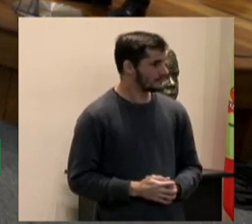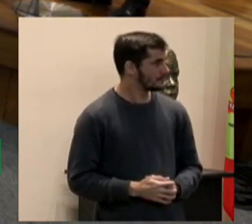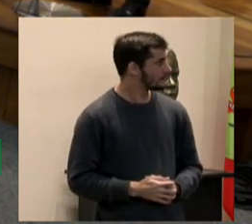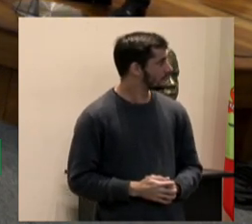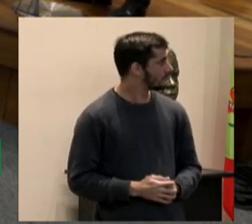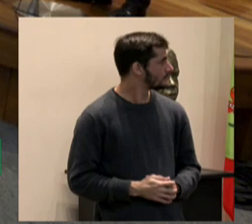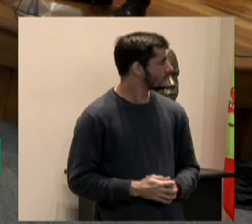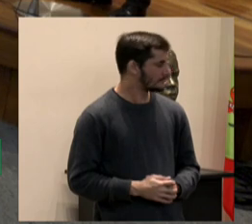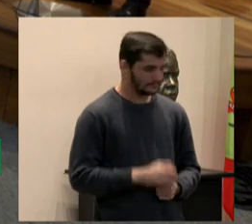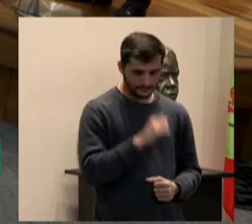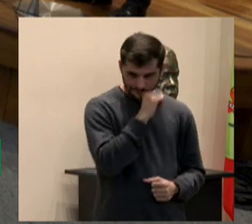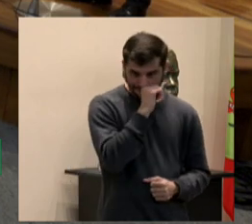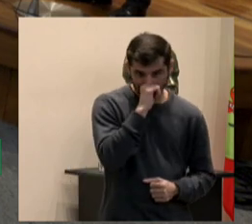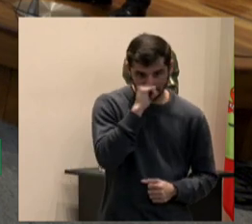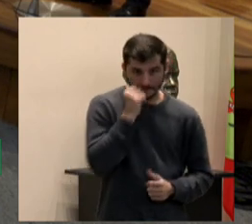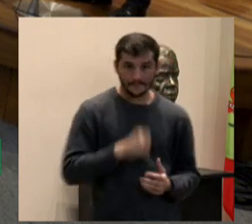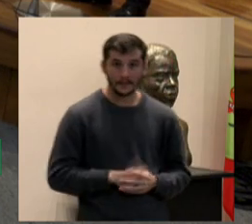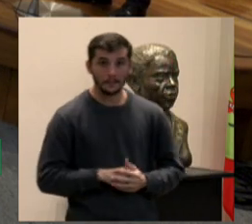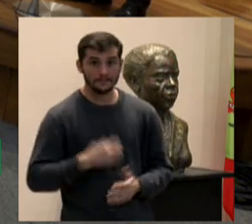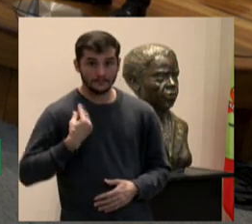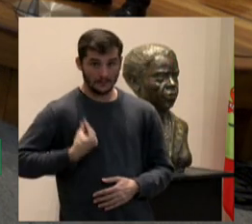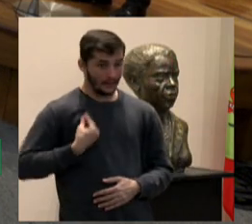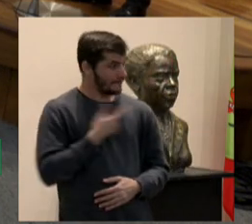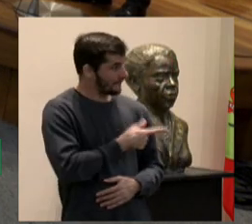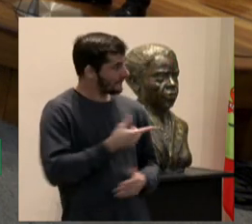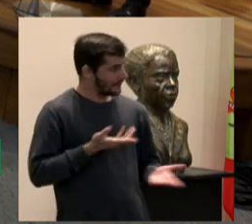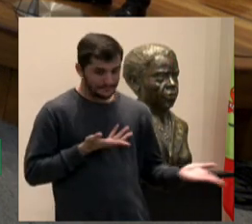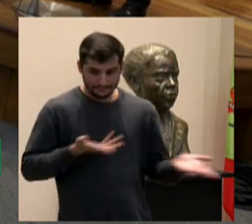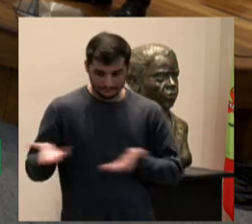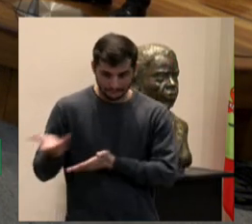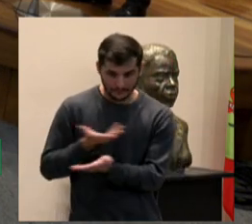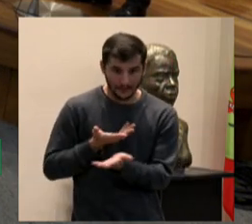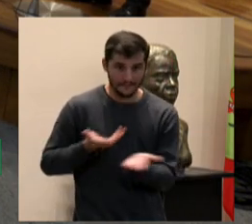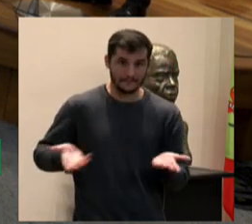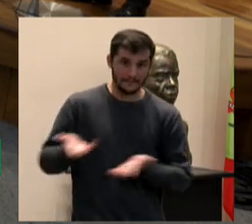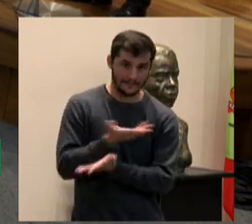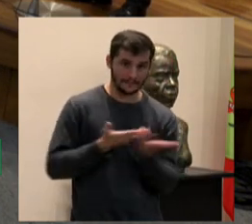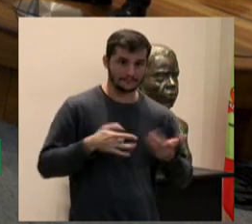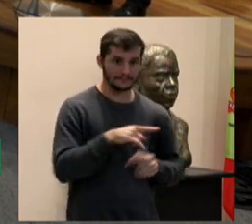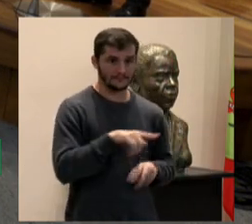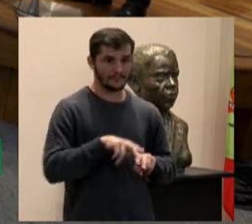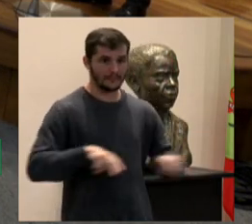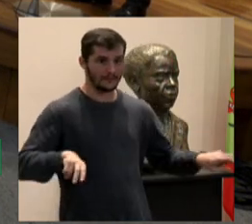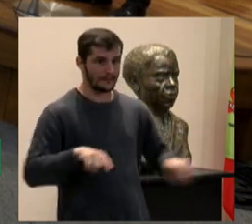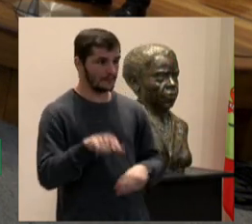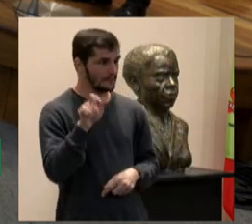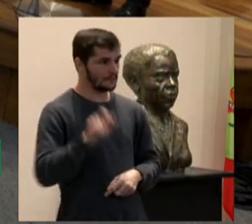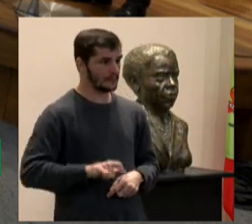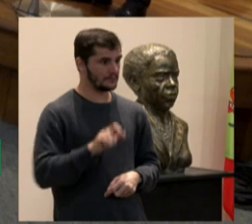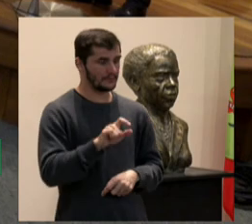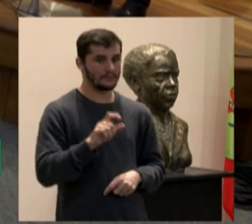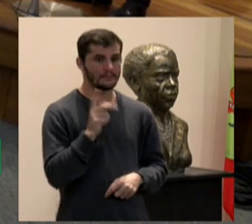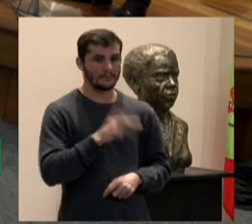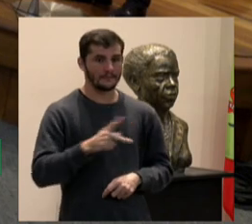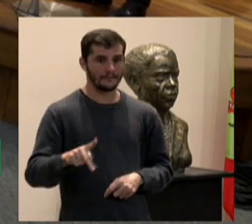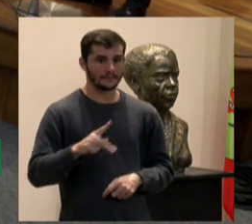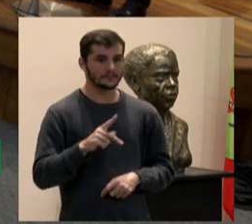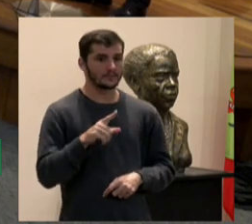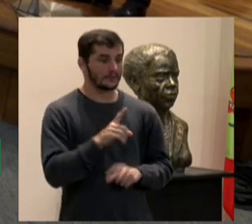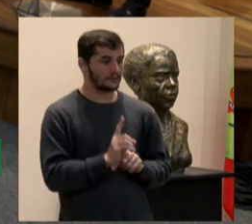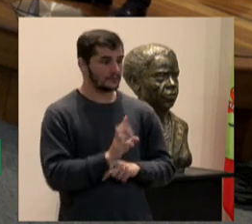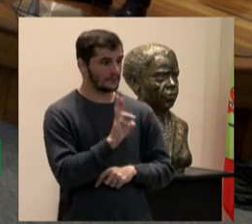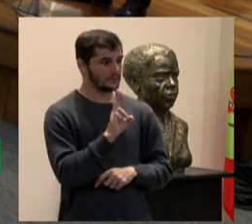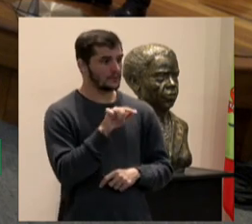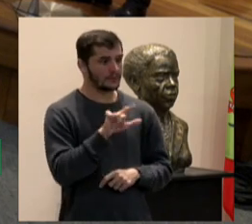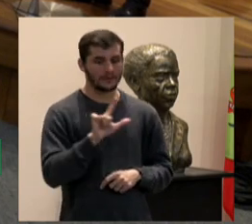Será a mediadora desta mesa a professora da Universidade do Estado de Santa Catarina e mestre e doutora em Educação, senhora